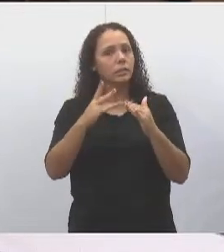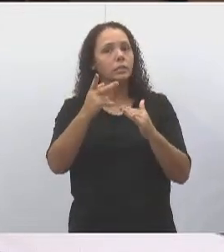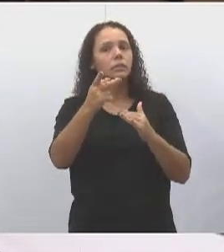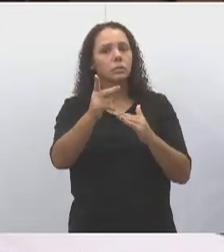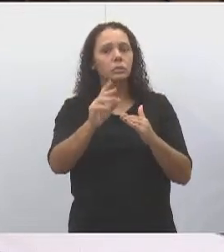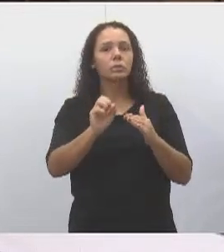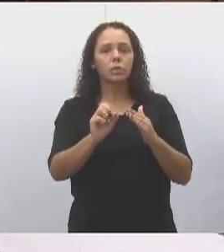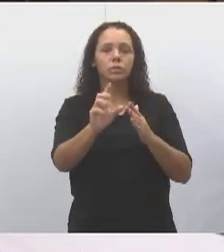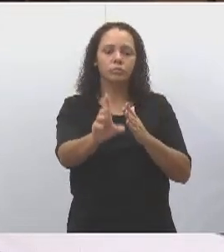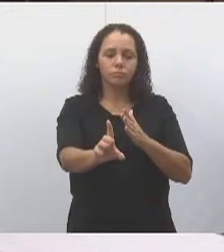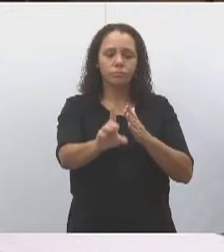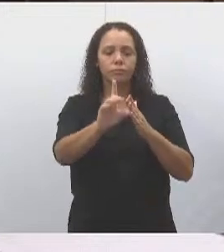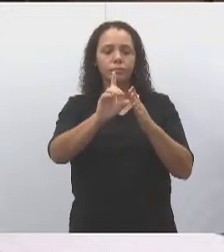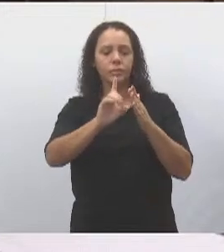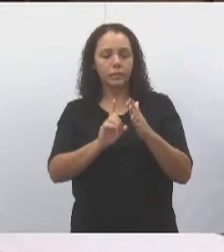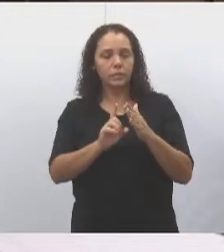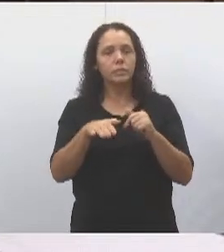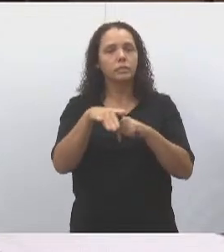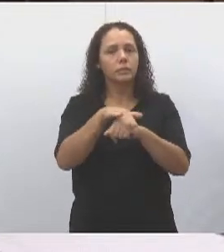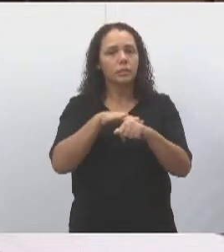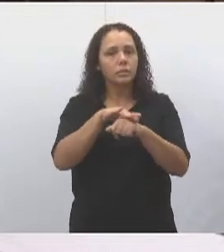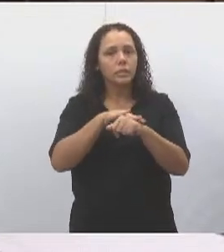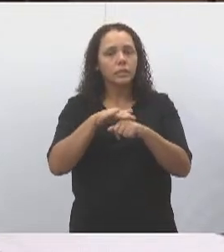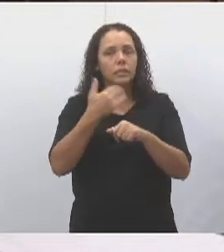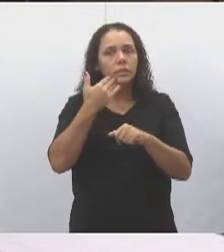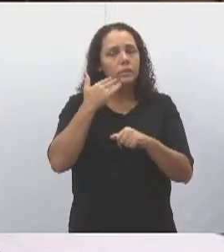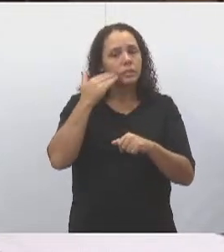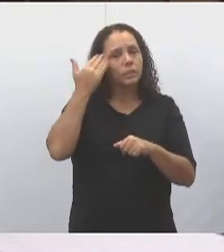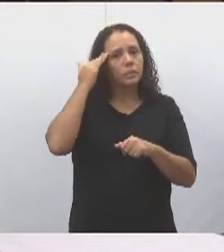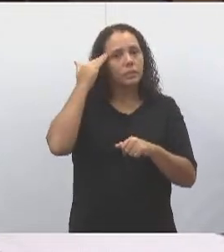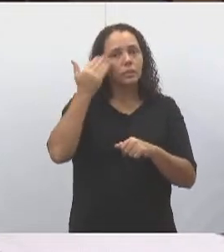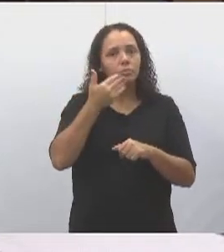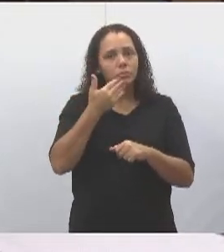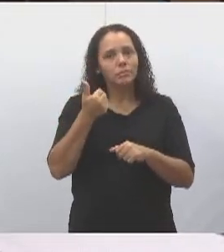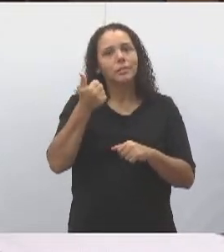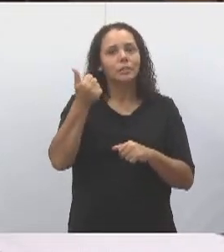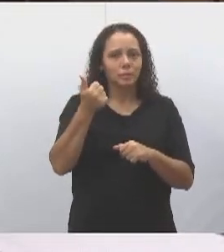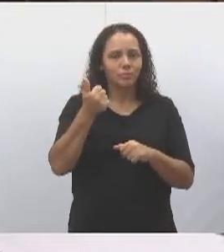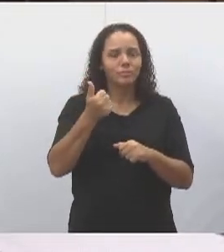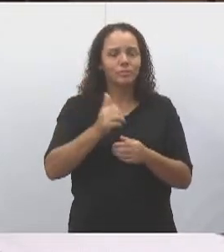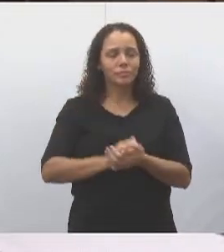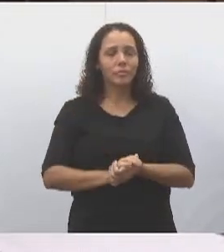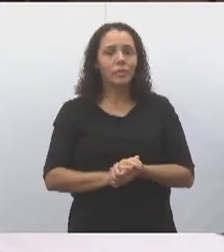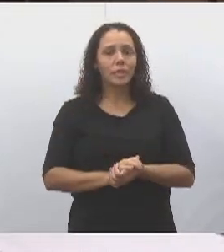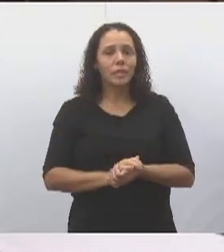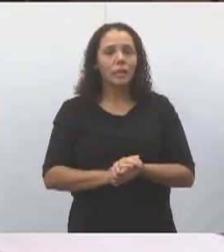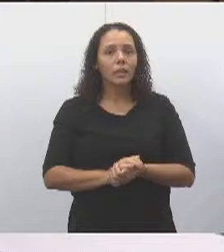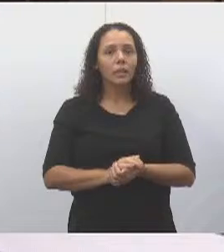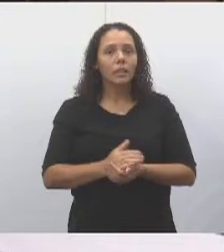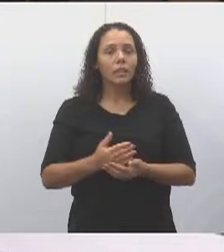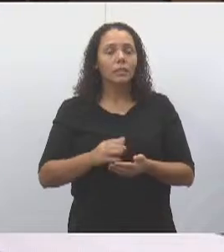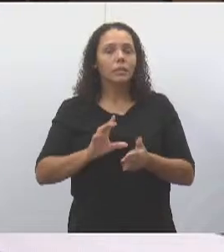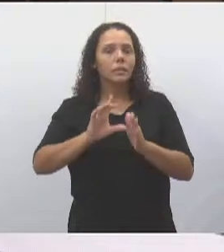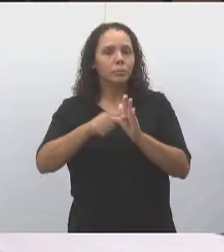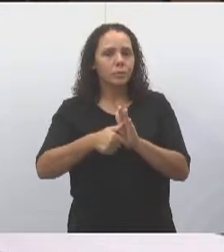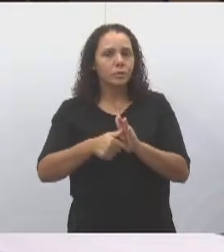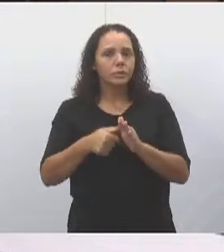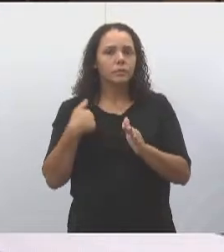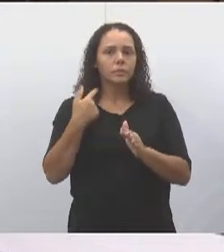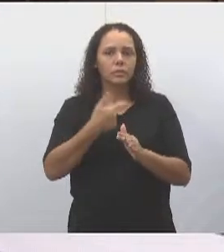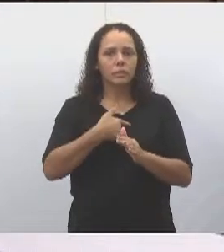vereadores, também para esse esclarecimento. Então, hoje é mais um diálogo, nós vamos ter essa discussão em breve aqui na